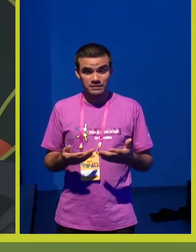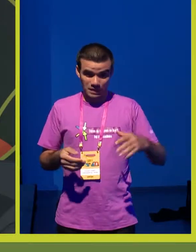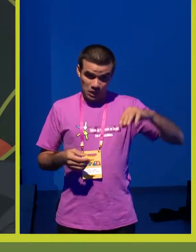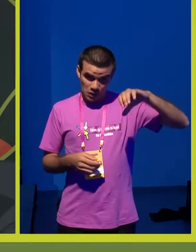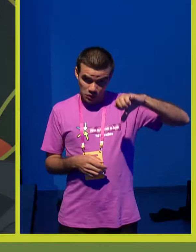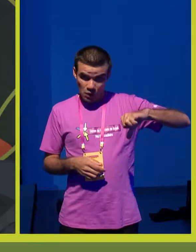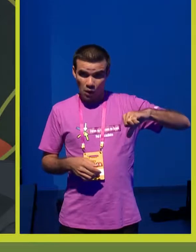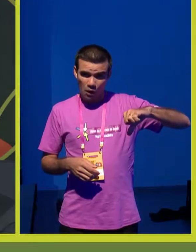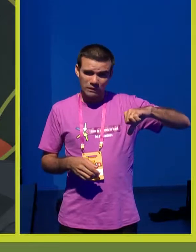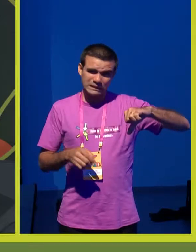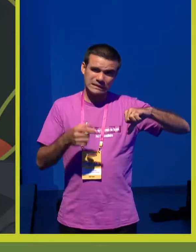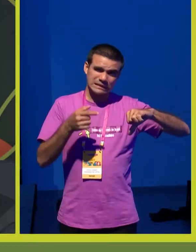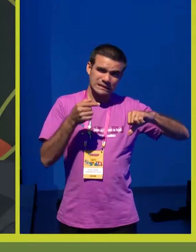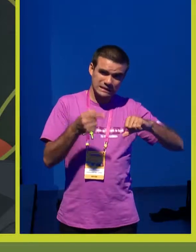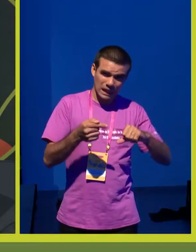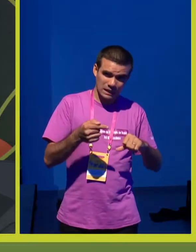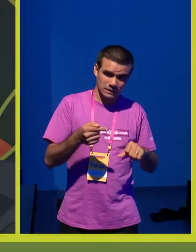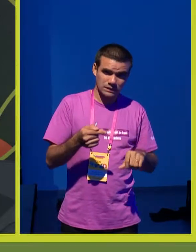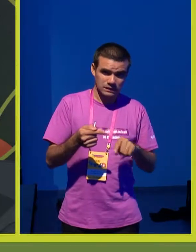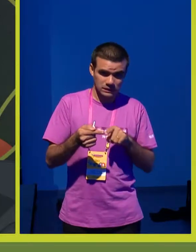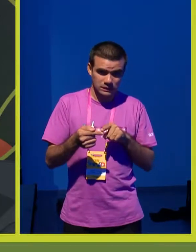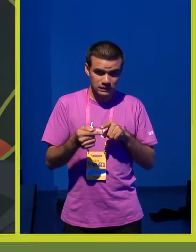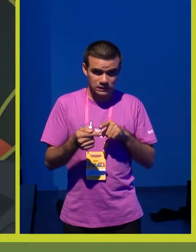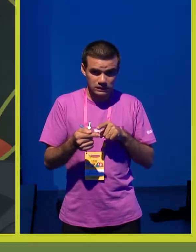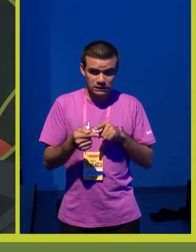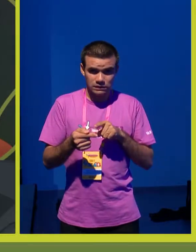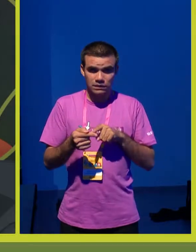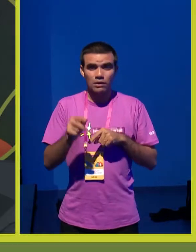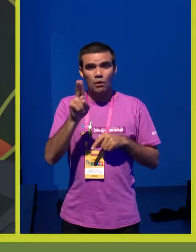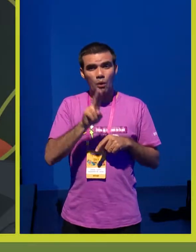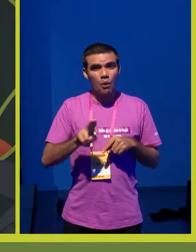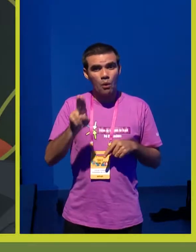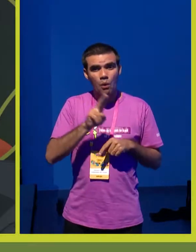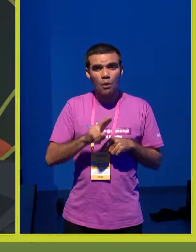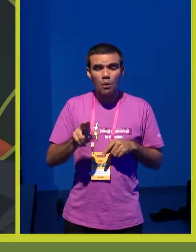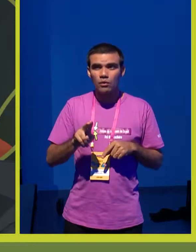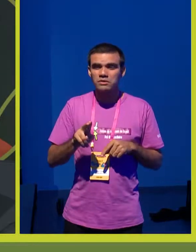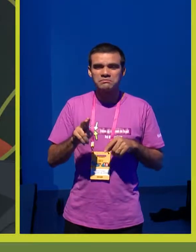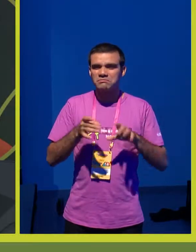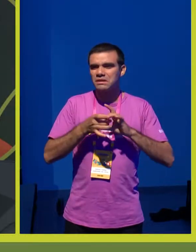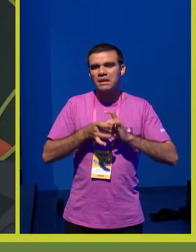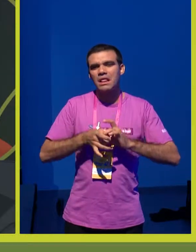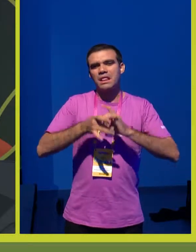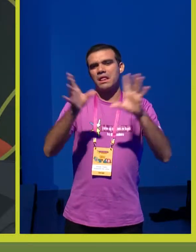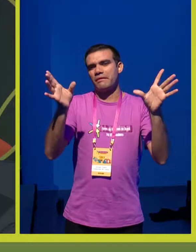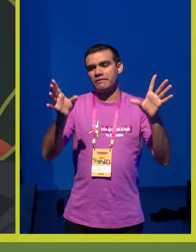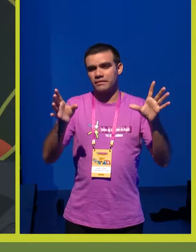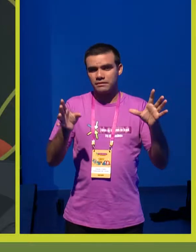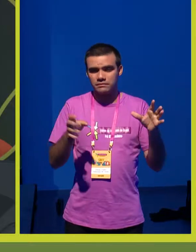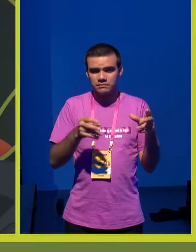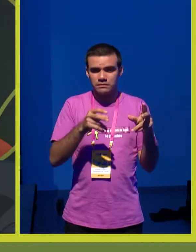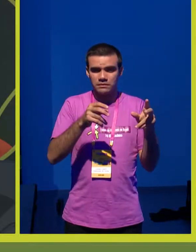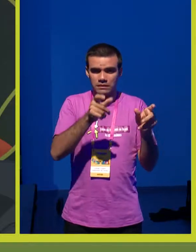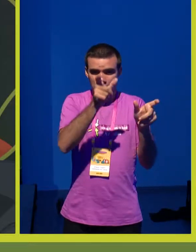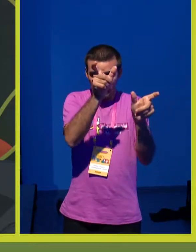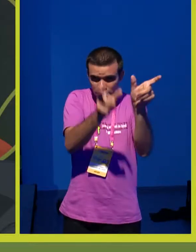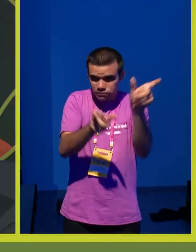nove pelo menos sete desses fornecedores usam o modelo generalizado tal modelo de massificação